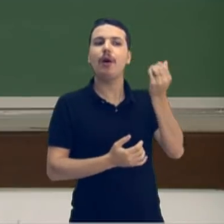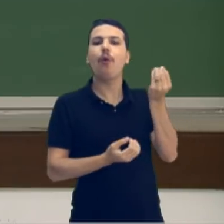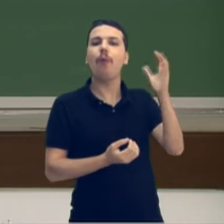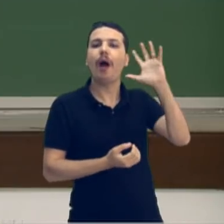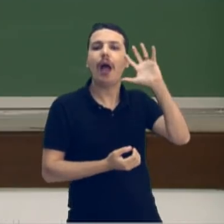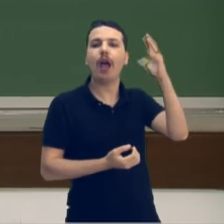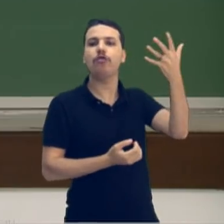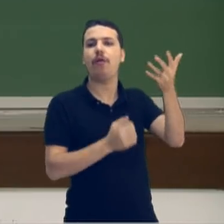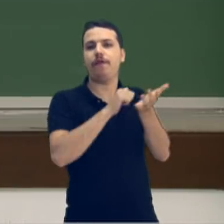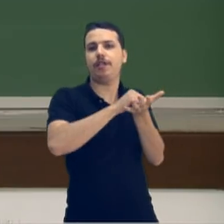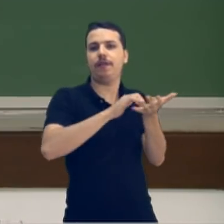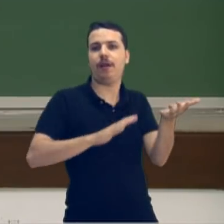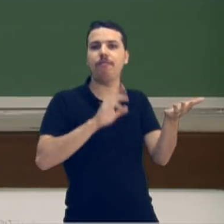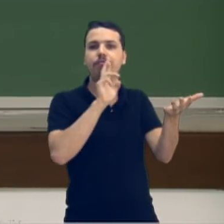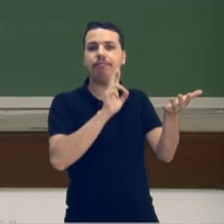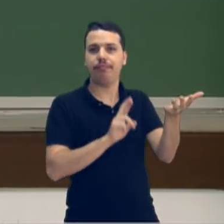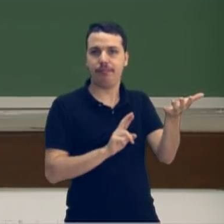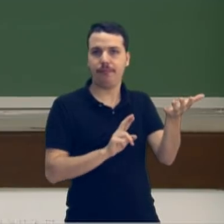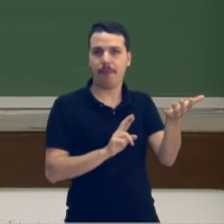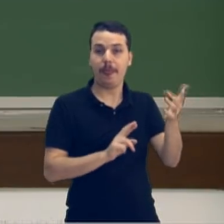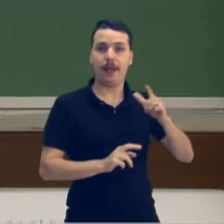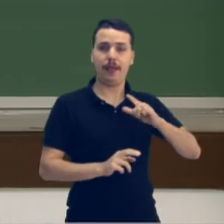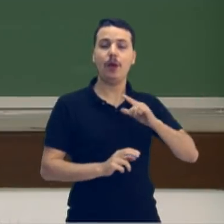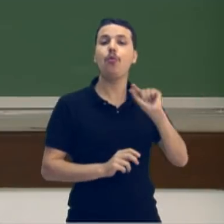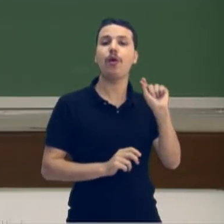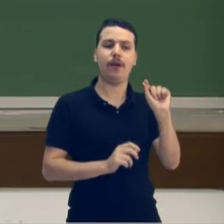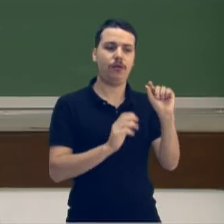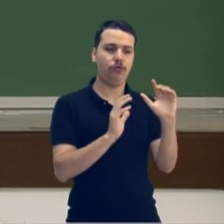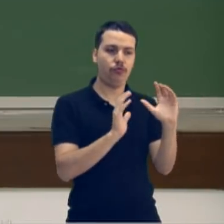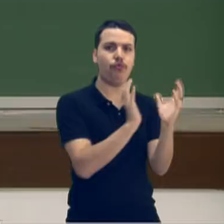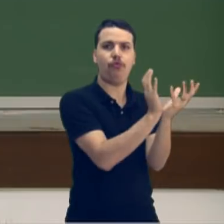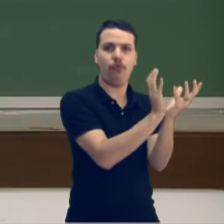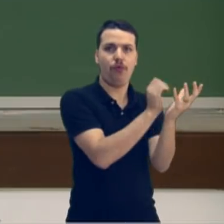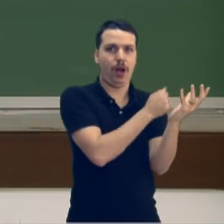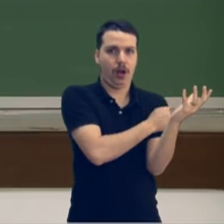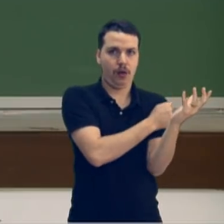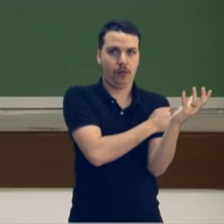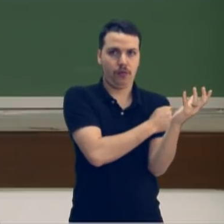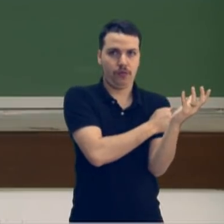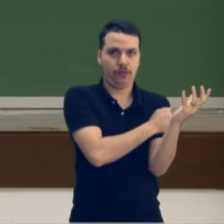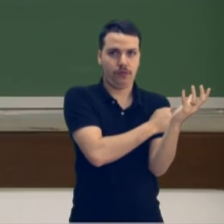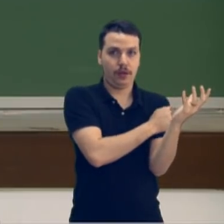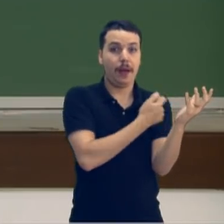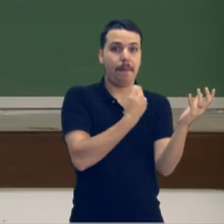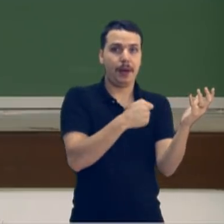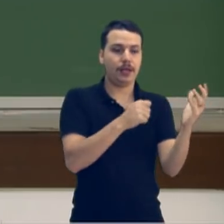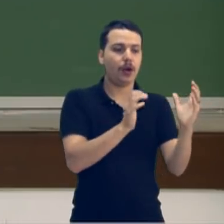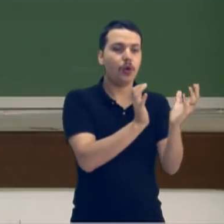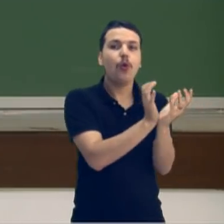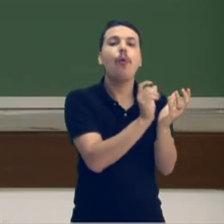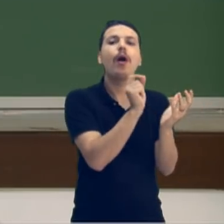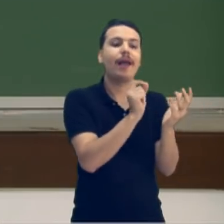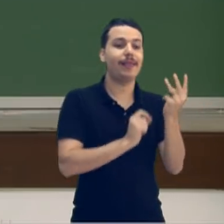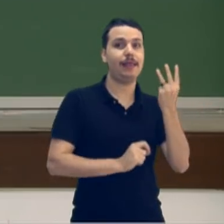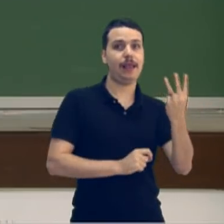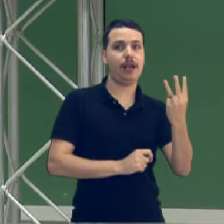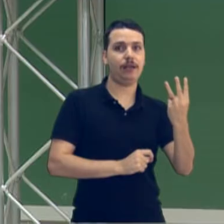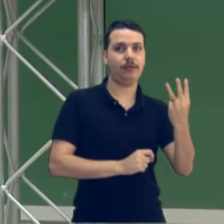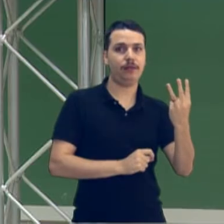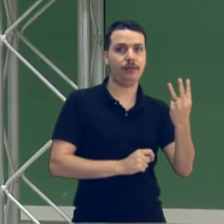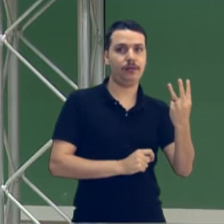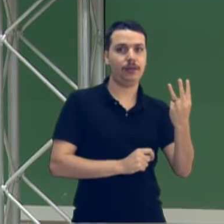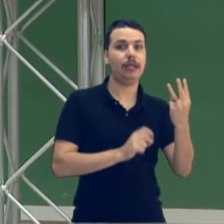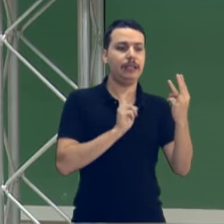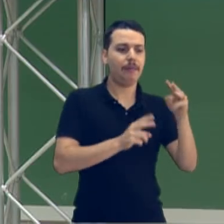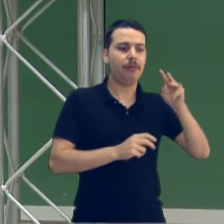uma condicional. Nós temos um montante de alunos e esses alunos têm que sentar-se em grupos de 3,